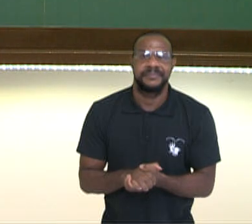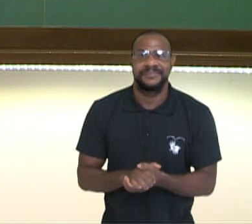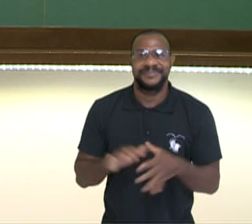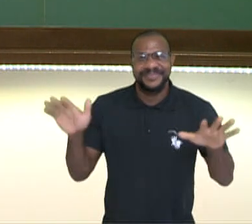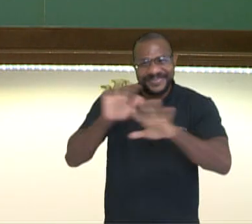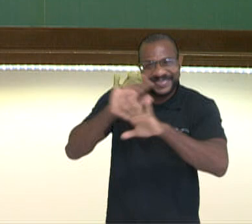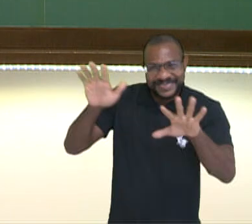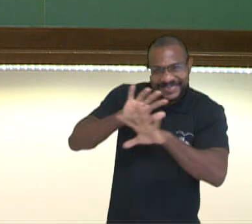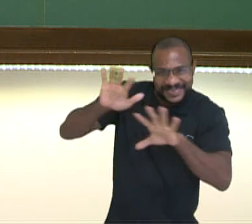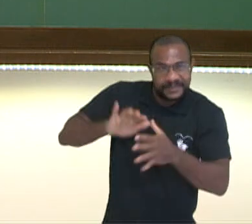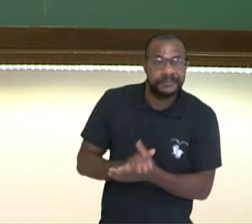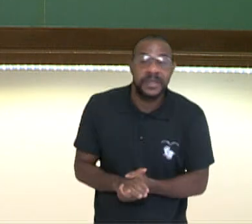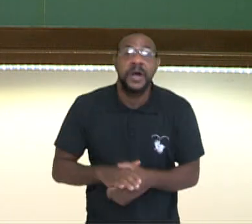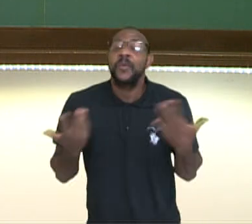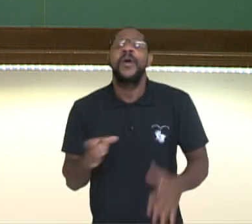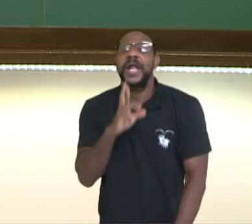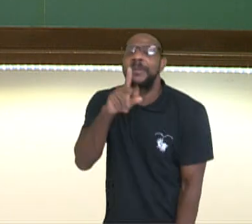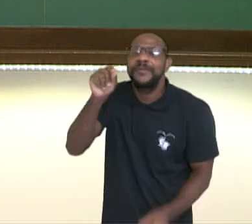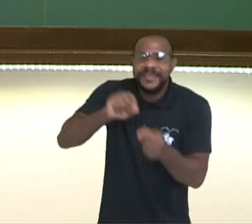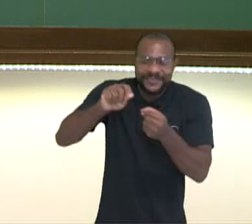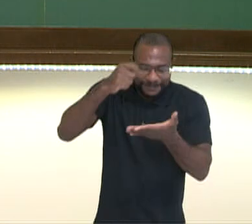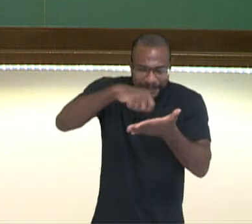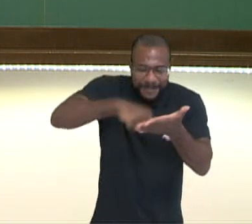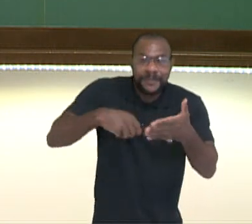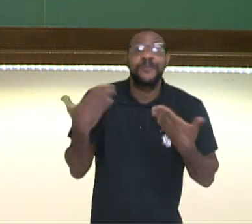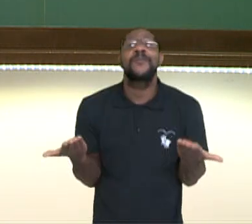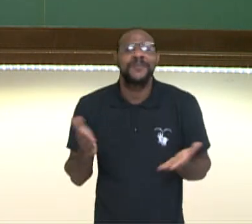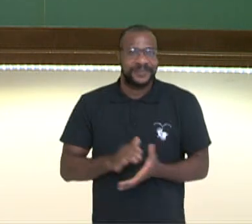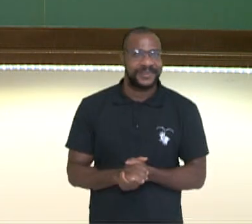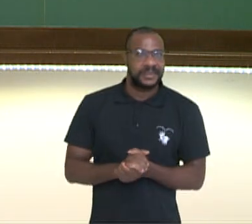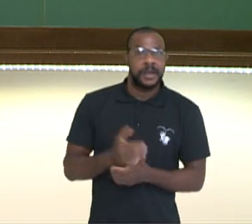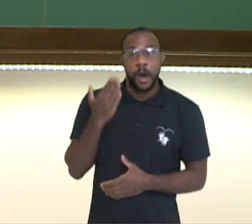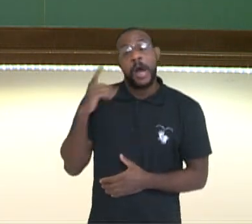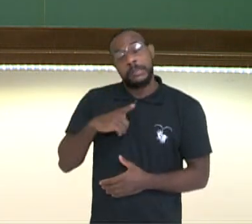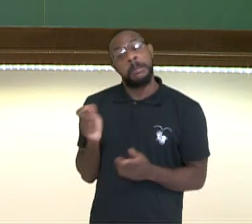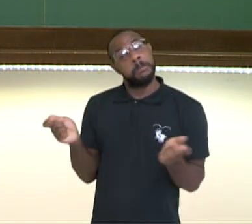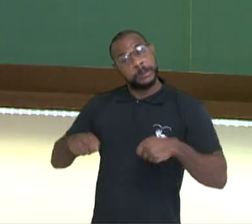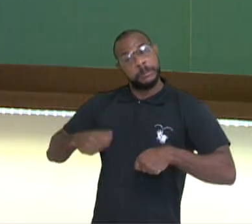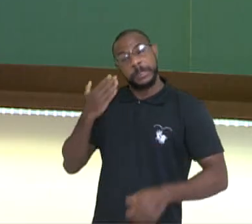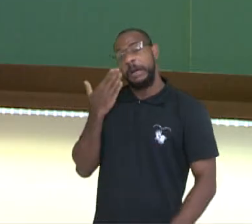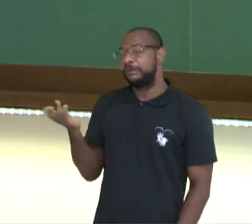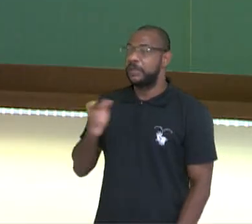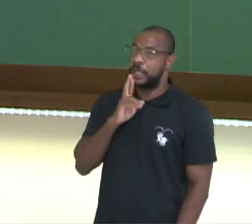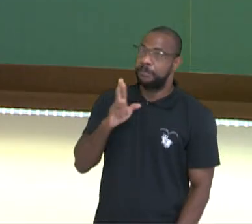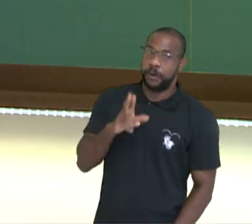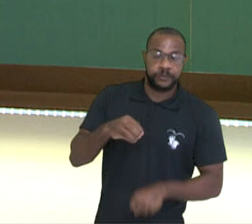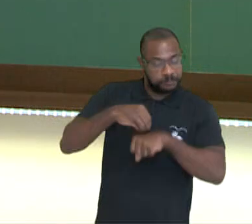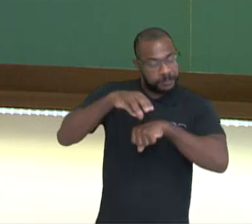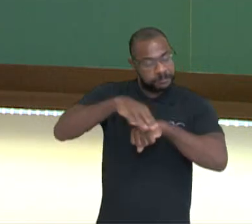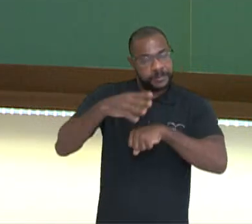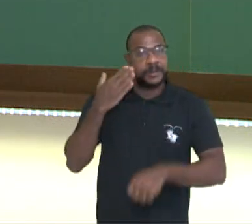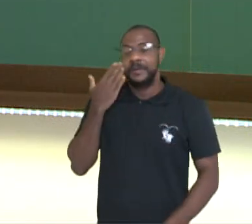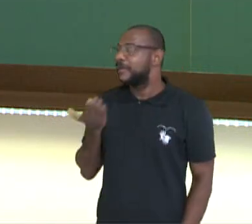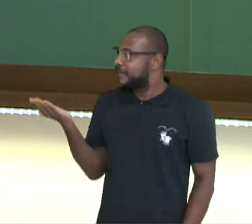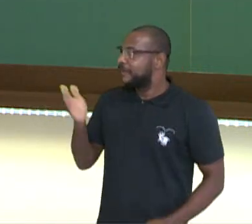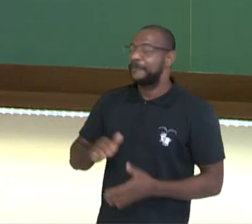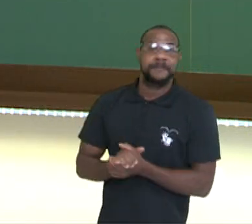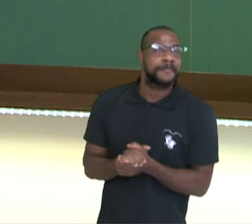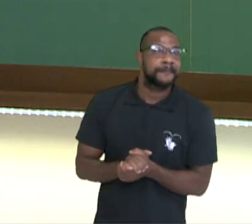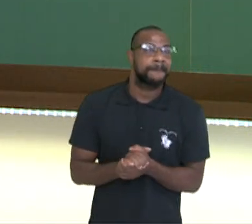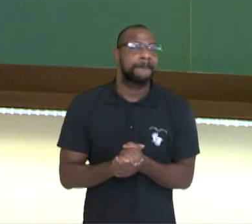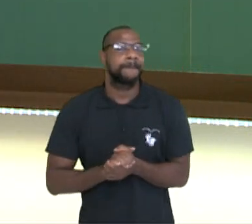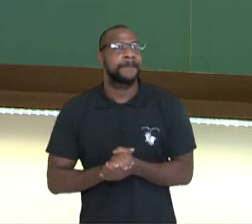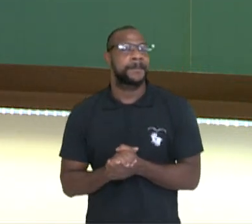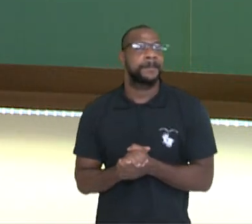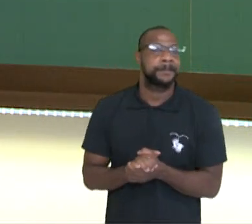Olá, estudante! Qual foi a resposta que você marcou aí? Aqui temos uma possibilidade de resposta, ou pelo menos alguns insights para a